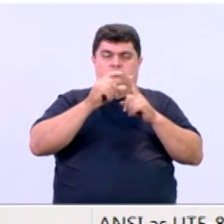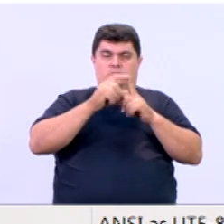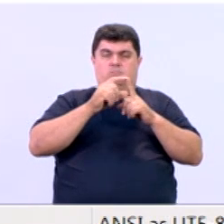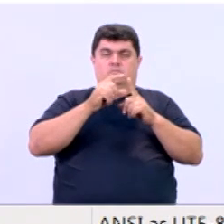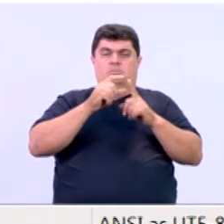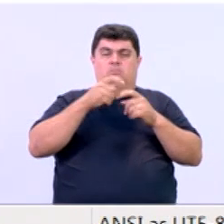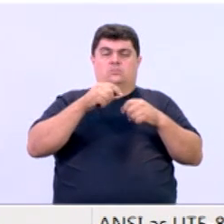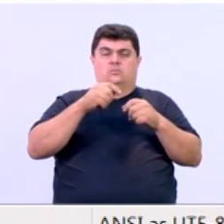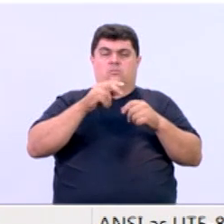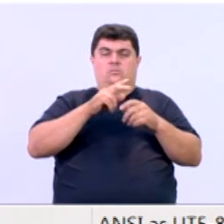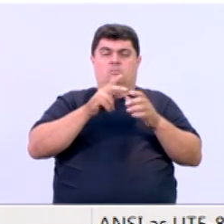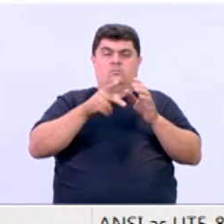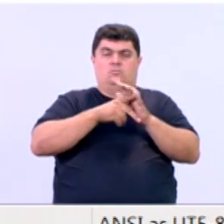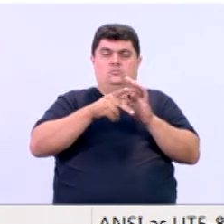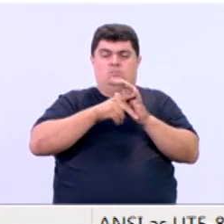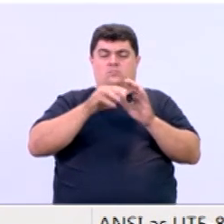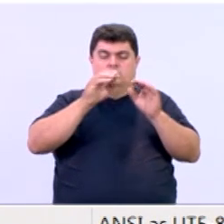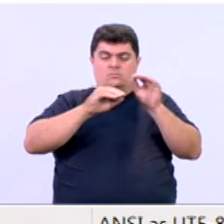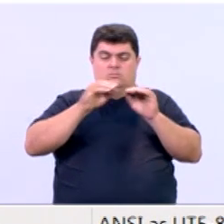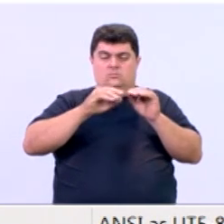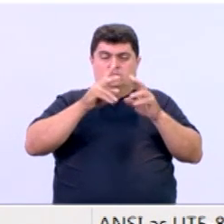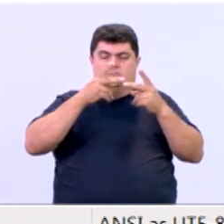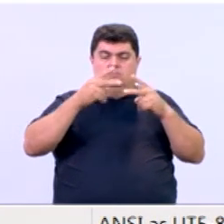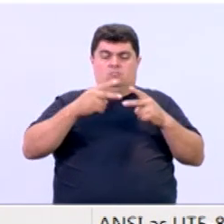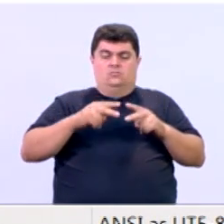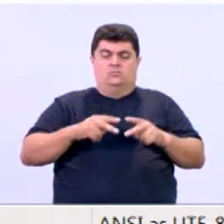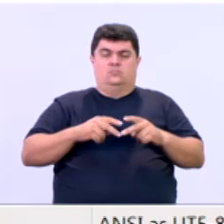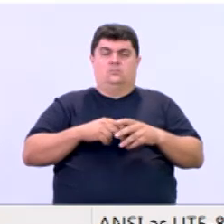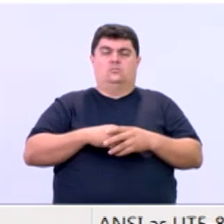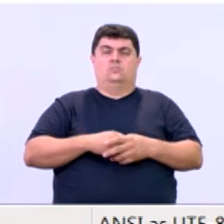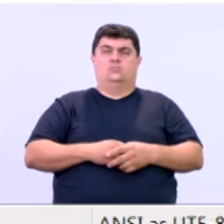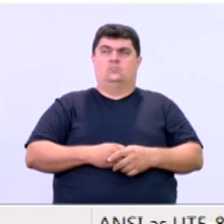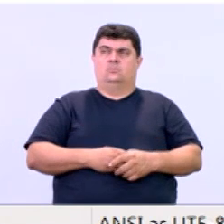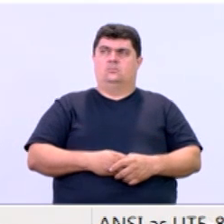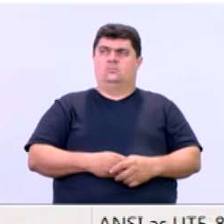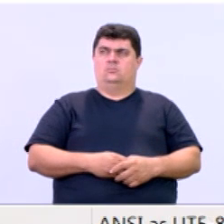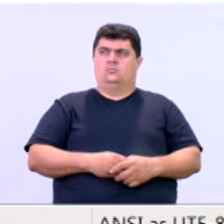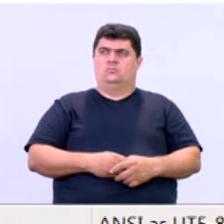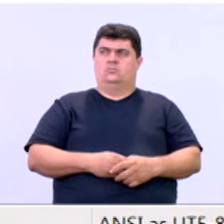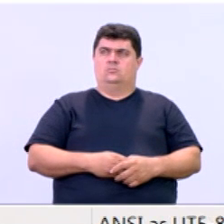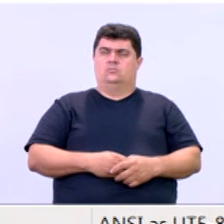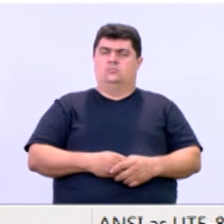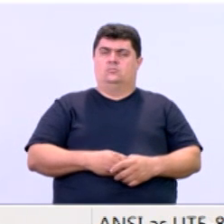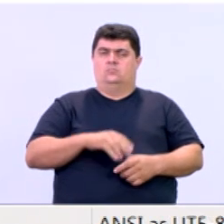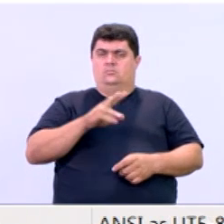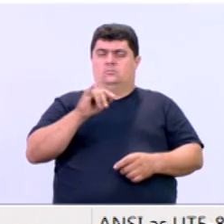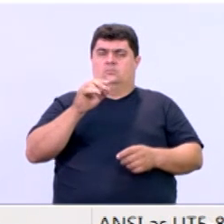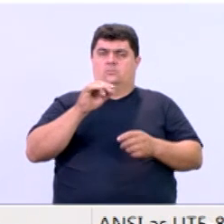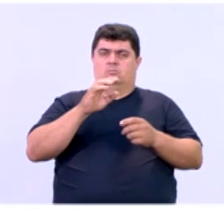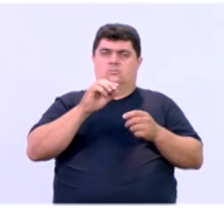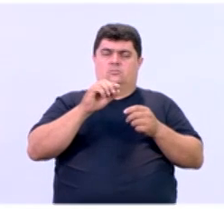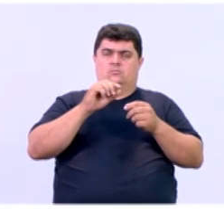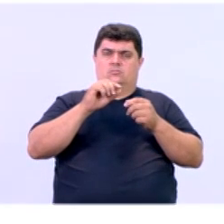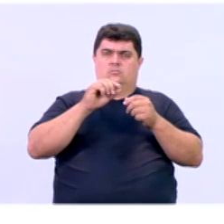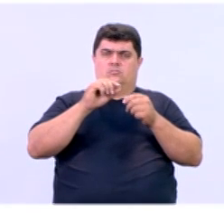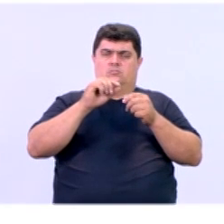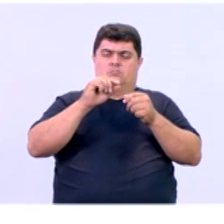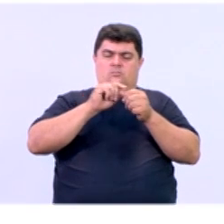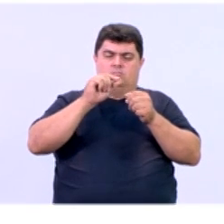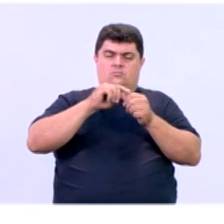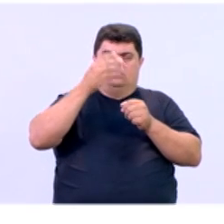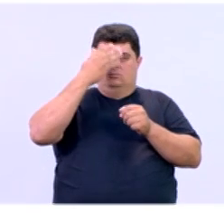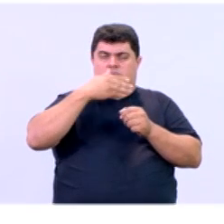de preenchimento obrigatório, tá? Vamos executar. Vou pegar no Chrome